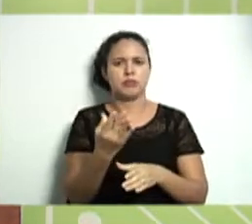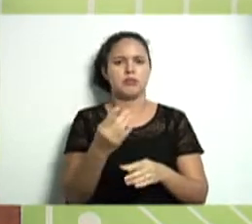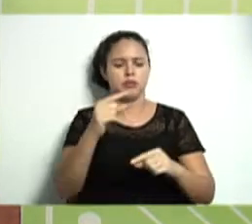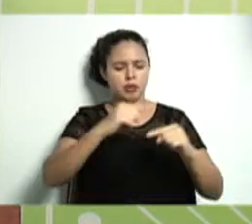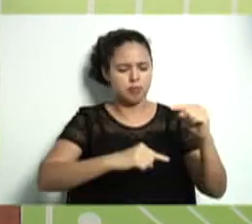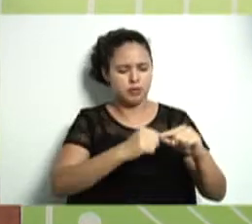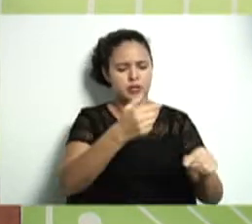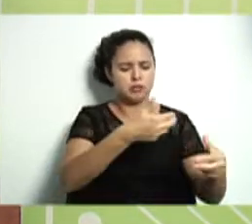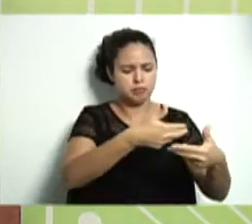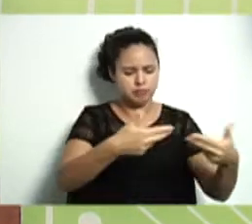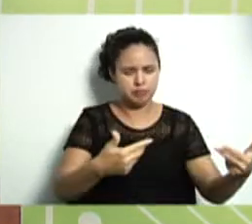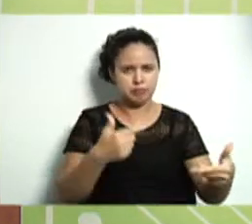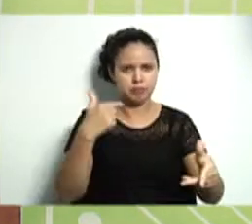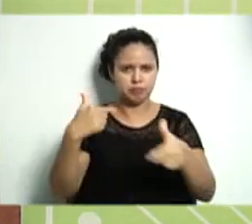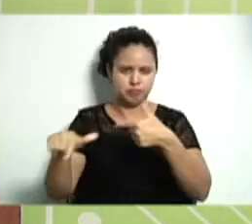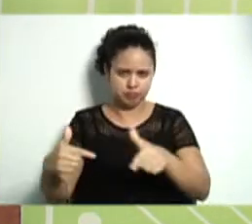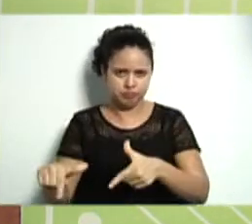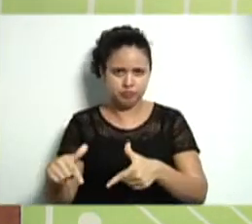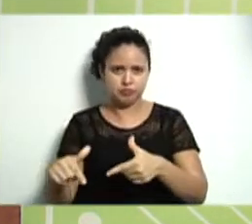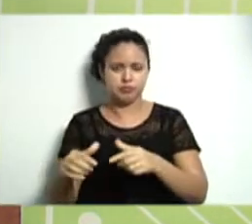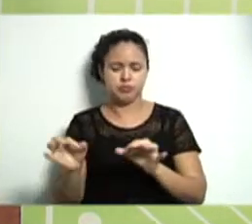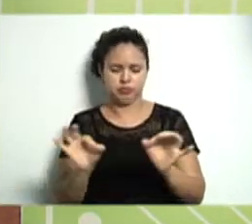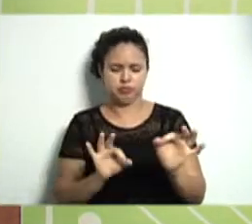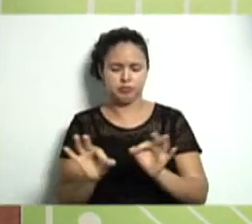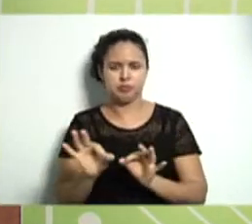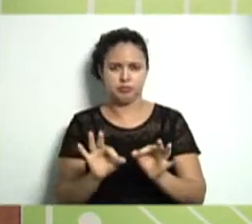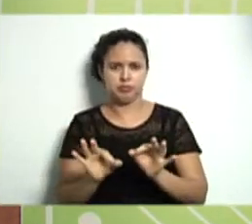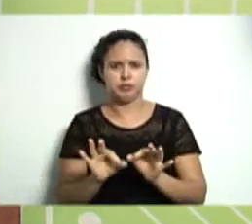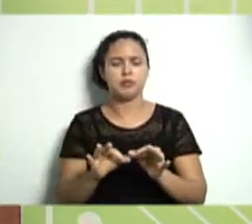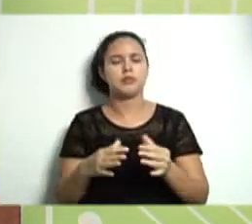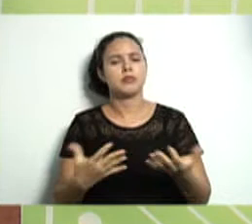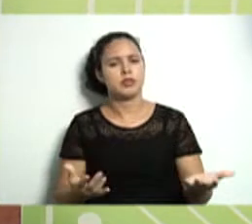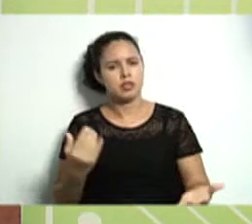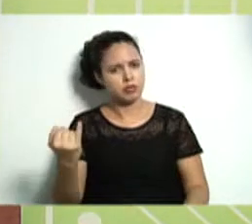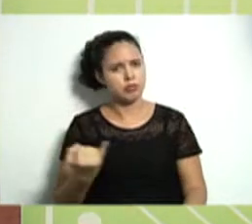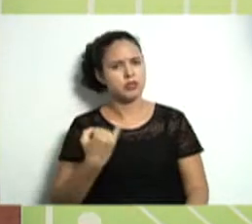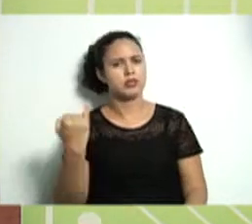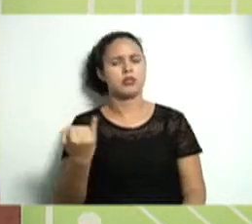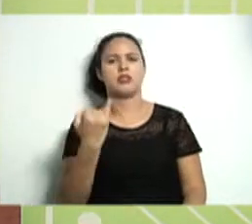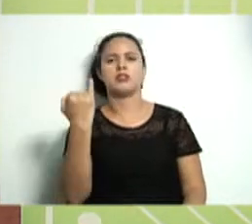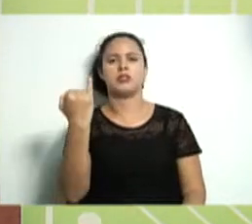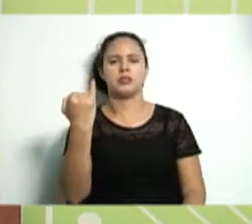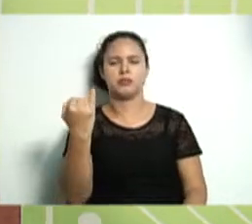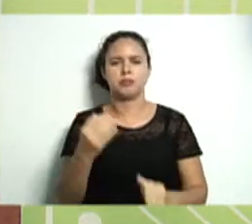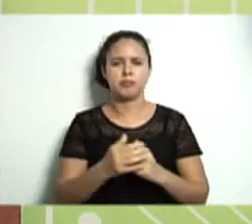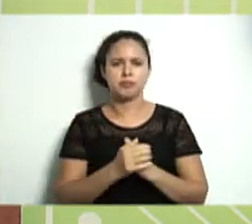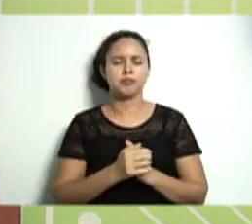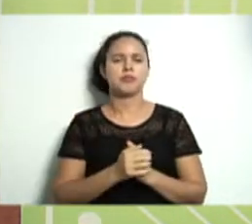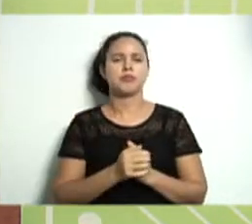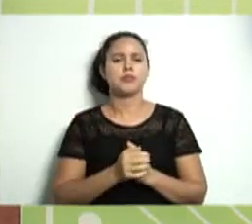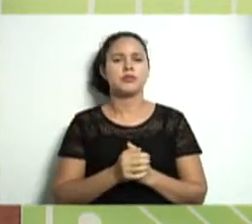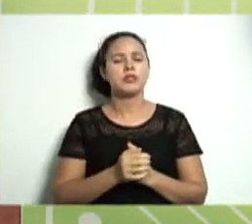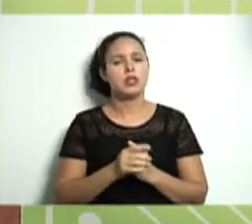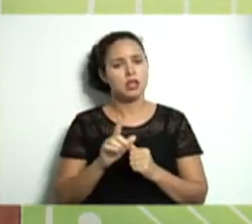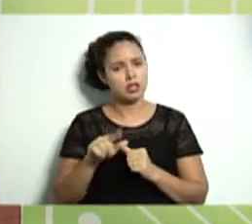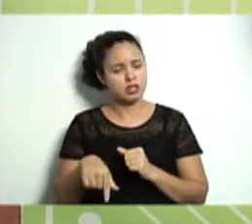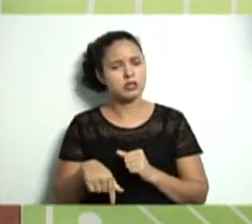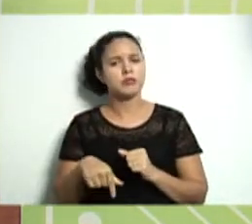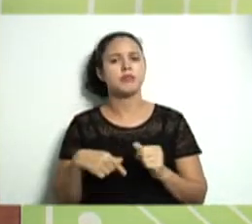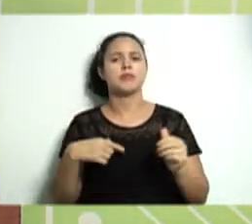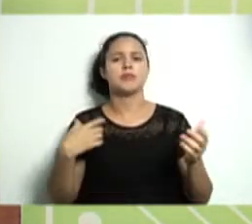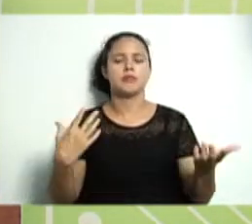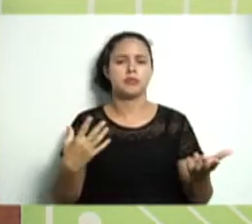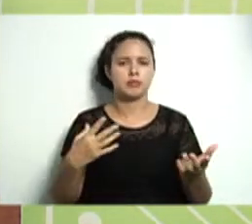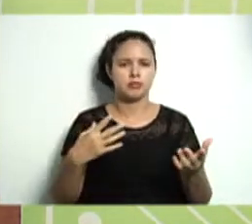bens e serviços. E essa organização da produção, ela é muito relativa